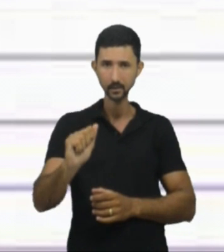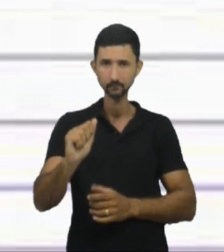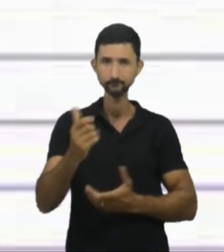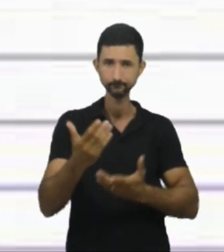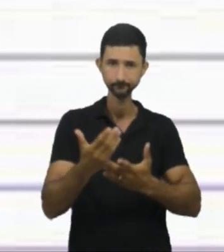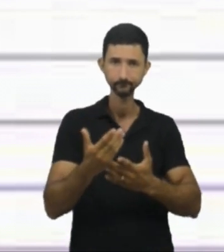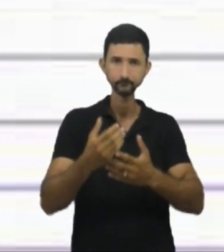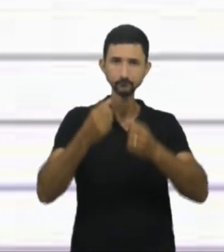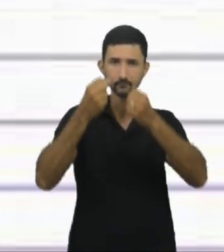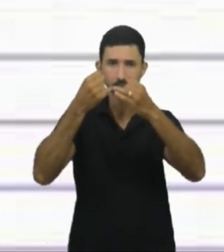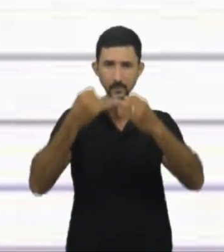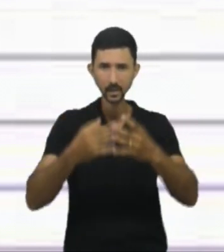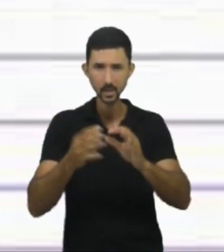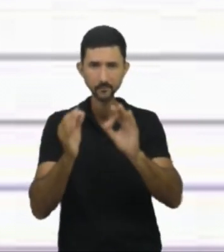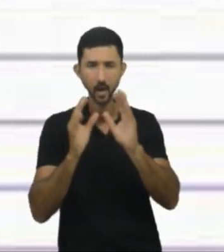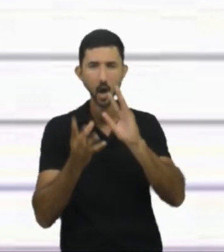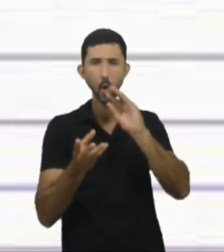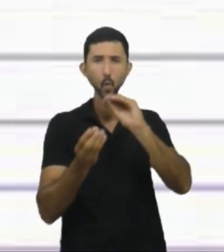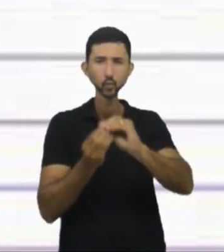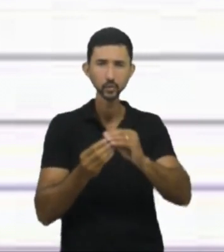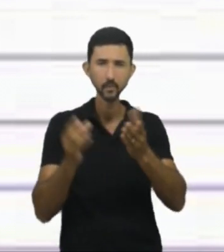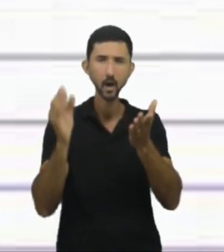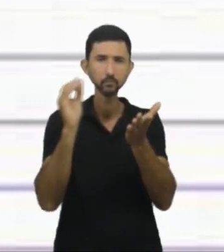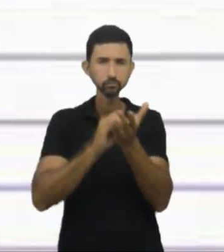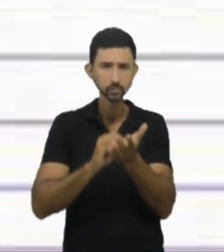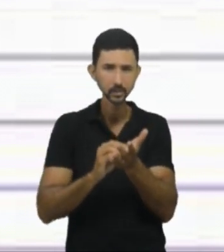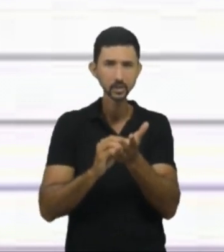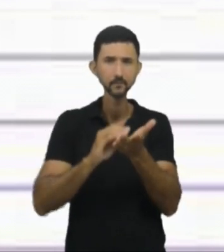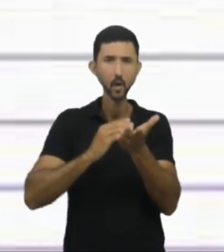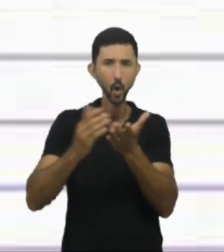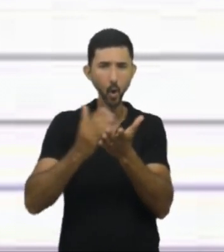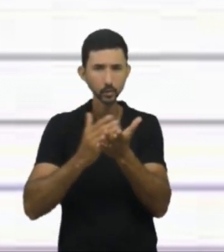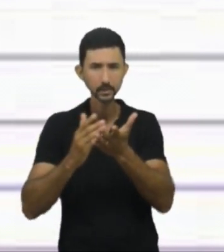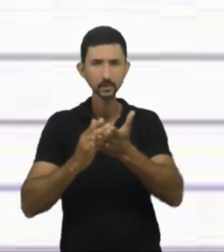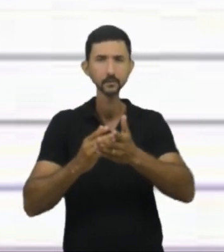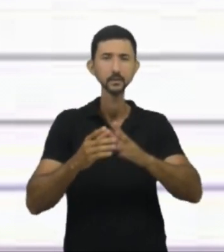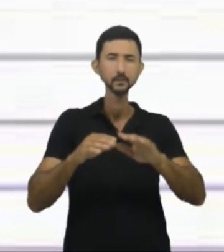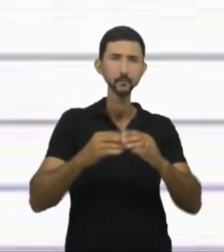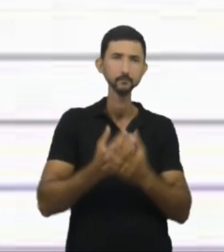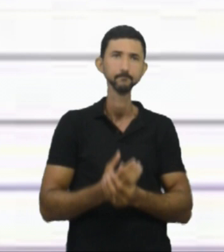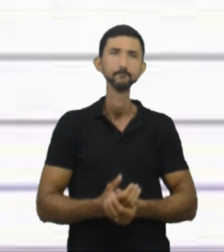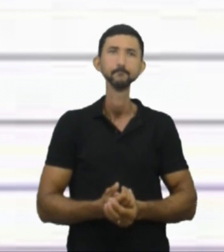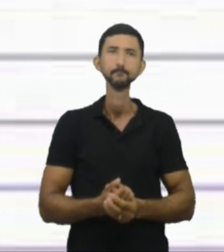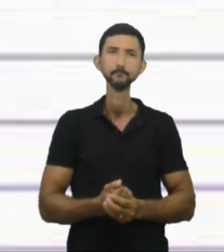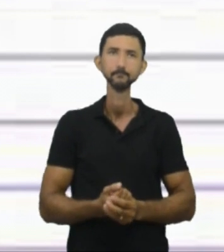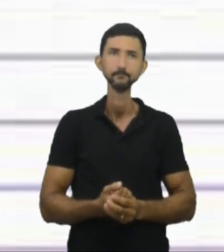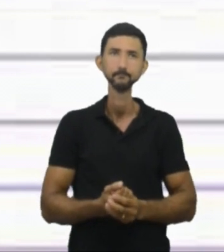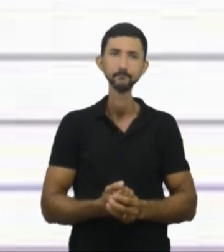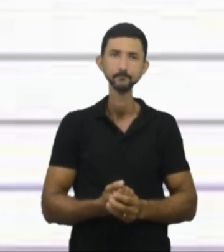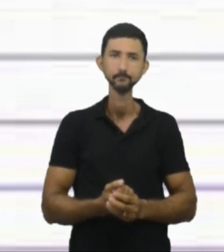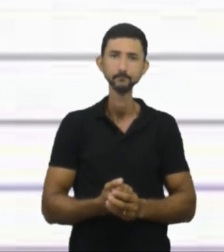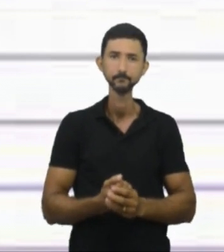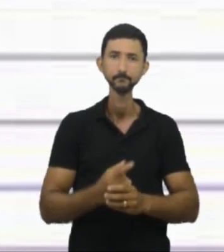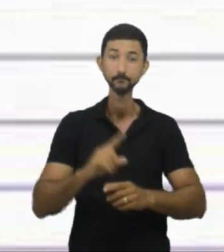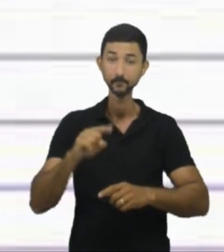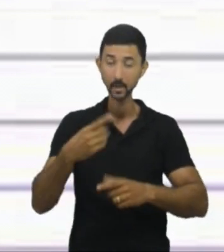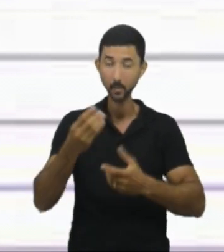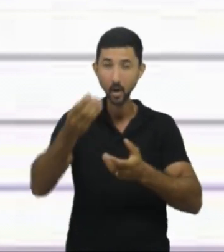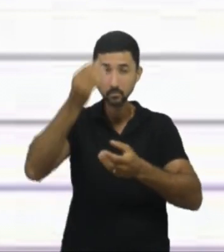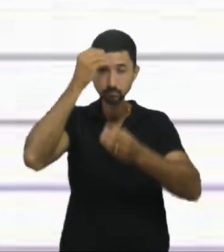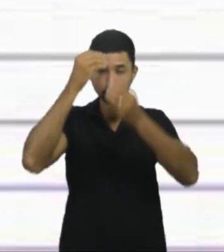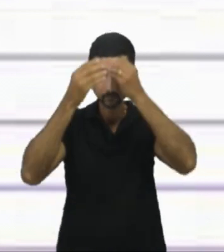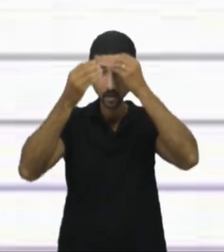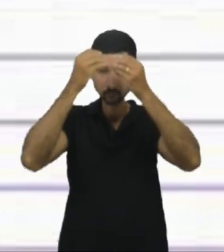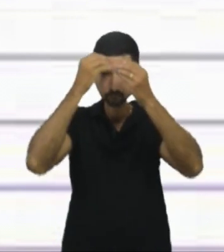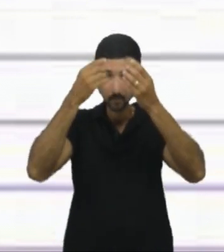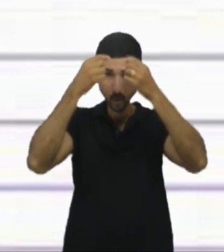Explicativa, conclusiva, aditiva, adversativa, alternativa. A gente vai fazer um concurso de quem memoriza